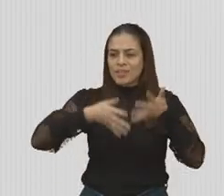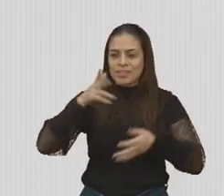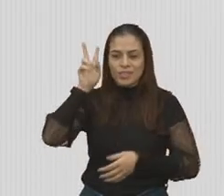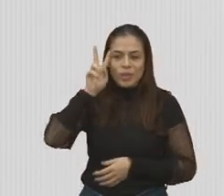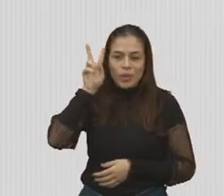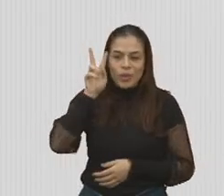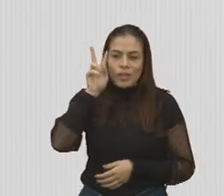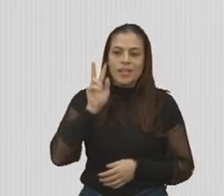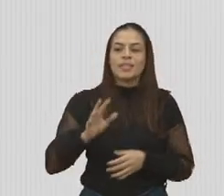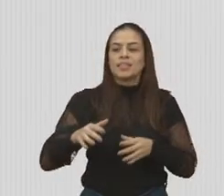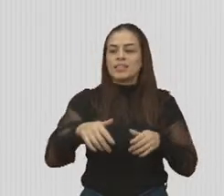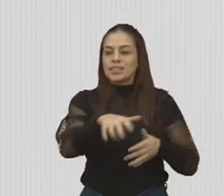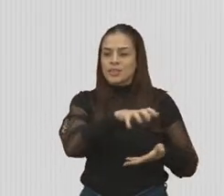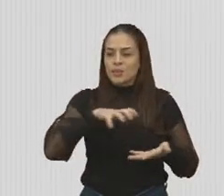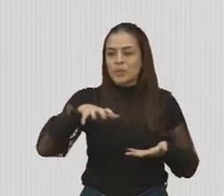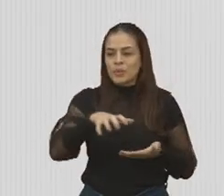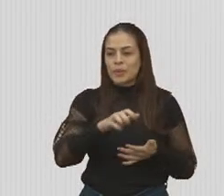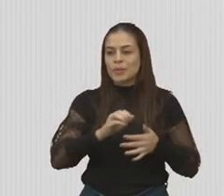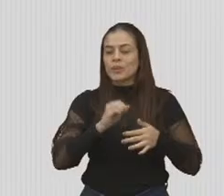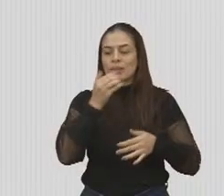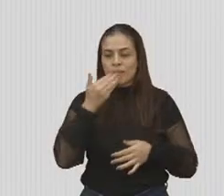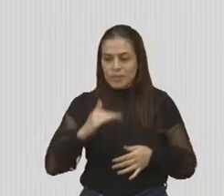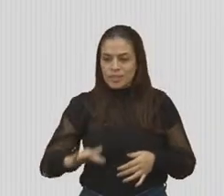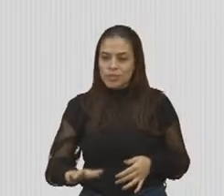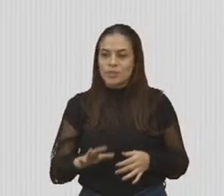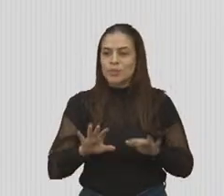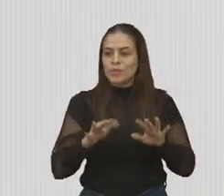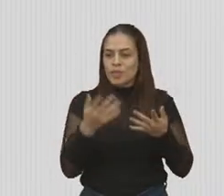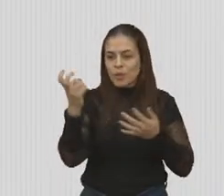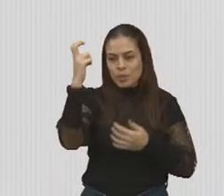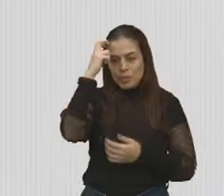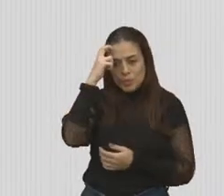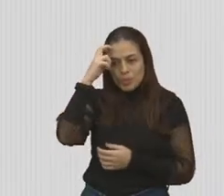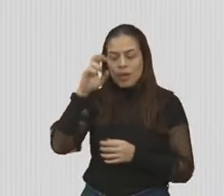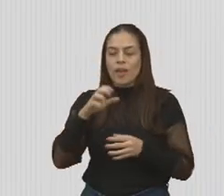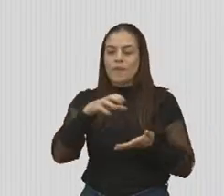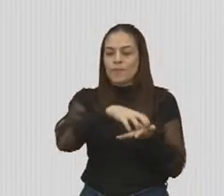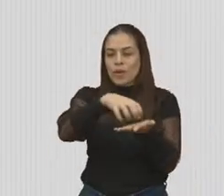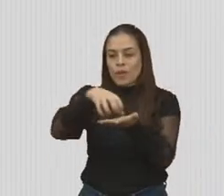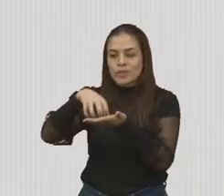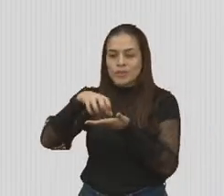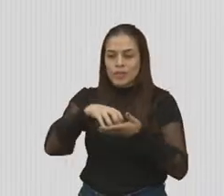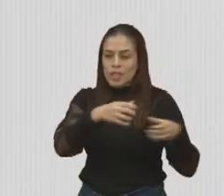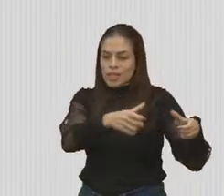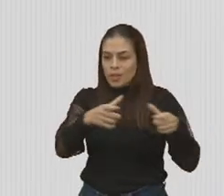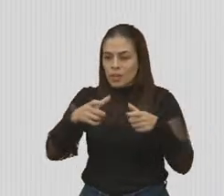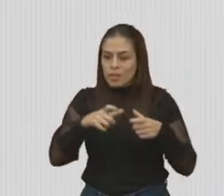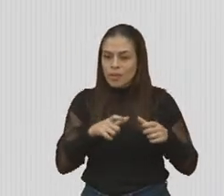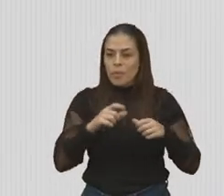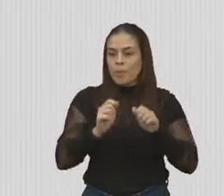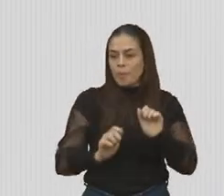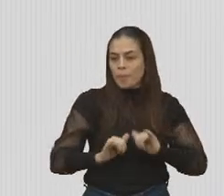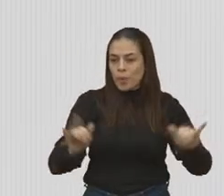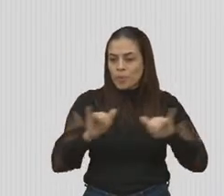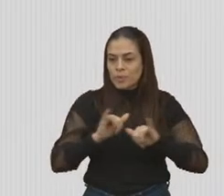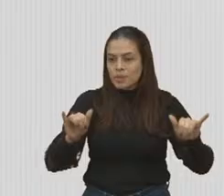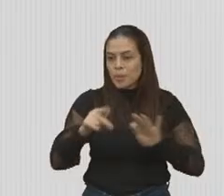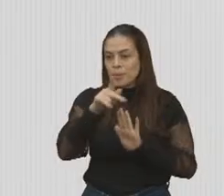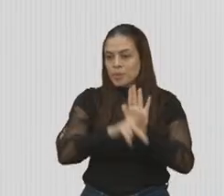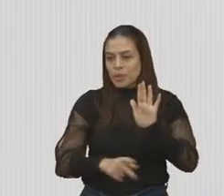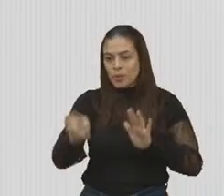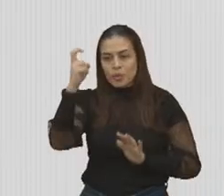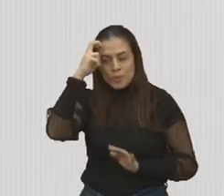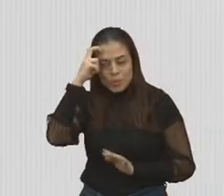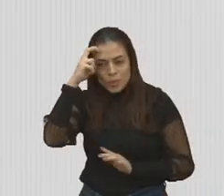Cultura, os fóruns setoriais, promoção de projetos de cultura afro-indígena, salão de artes, arte e cultura nos